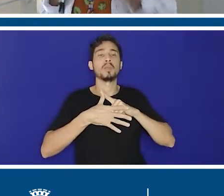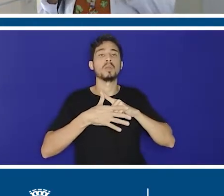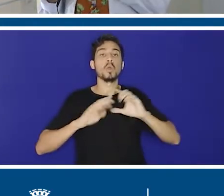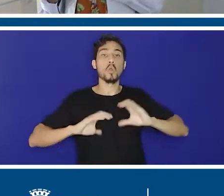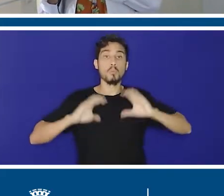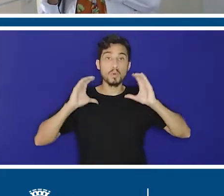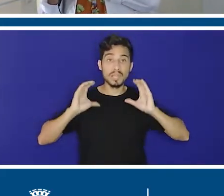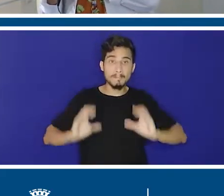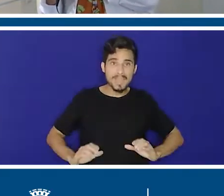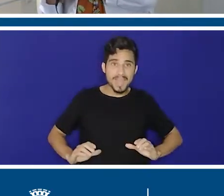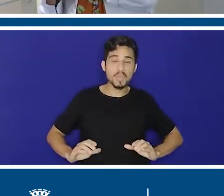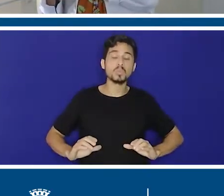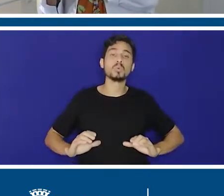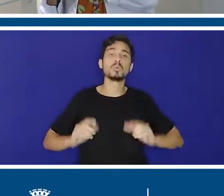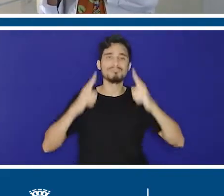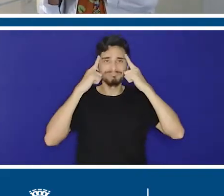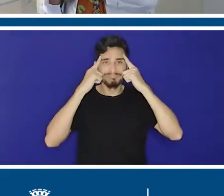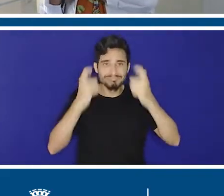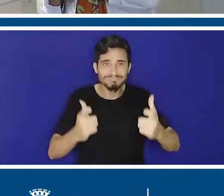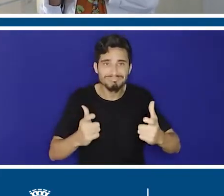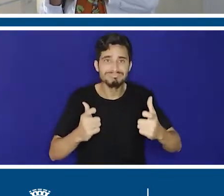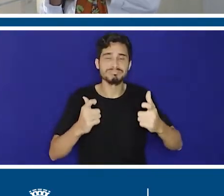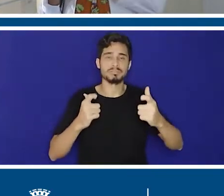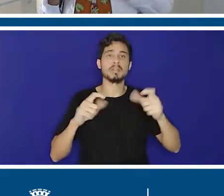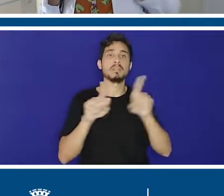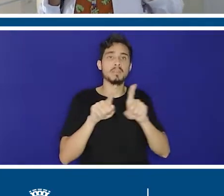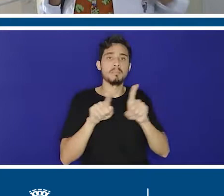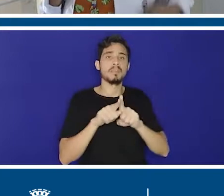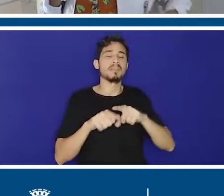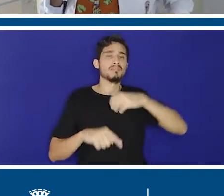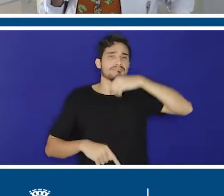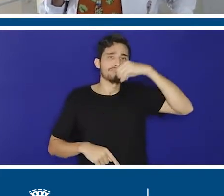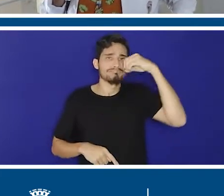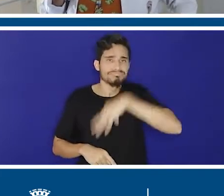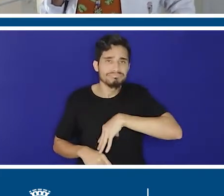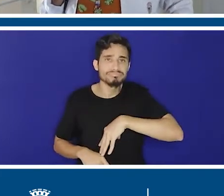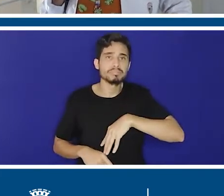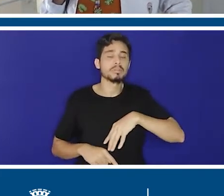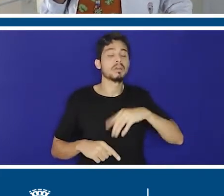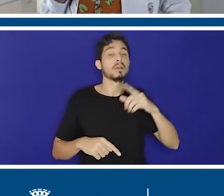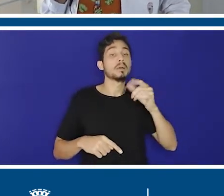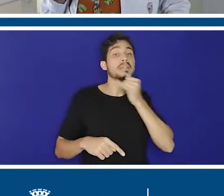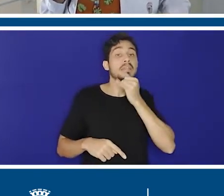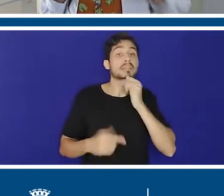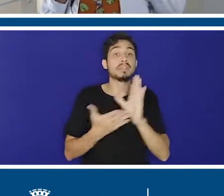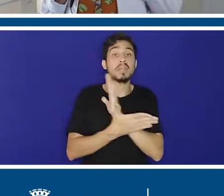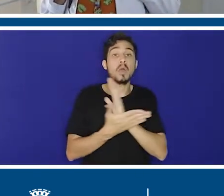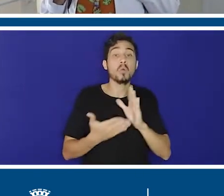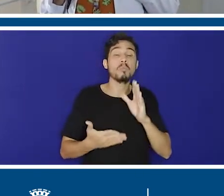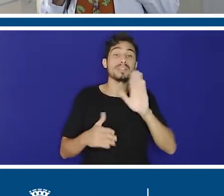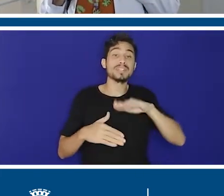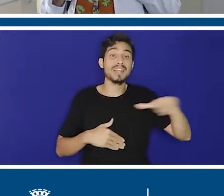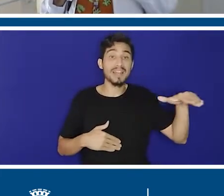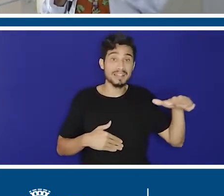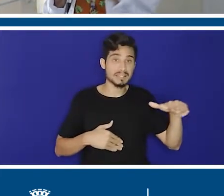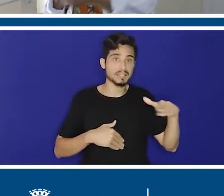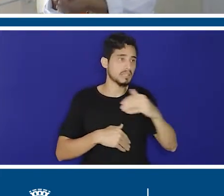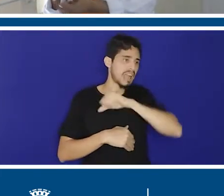destrutivo, autoagressão, né? Às vezes tem criança que se machuca, se